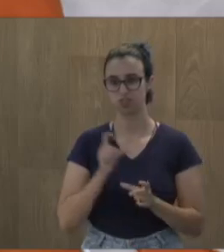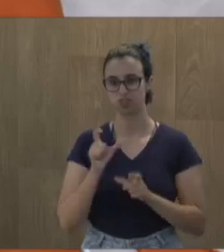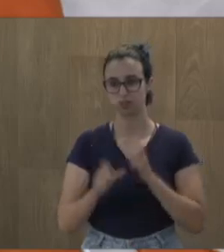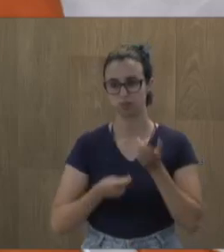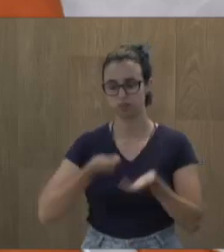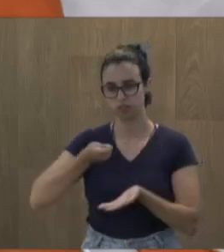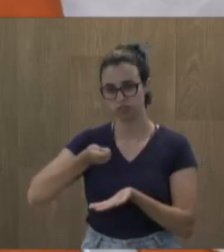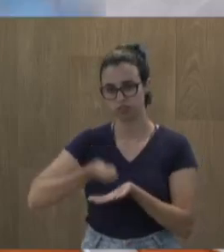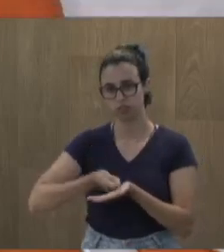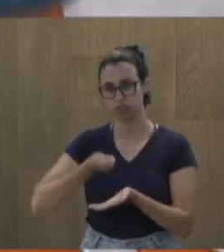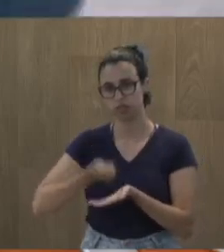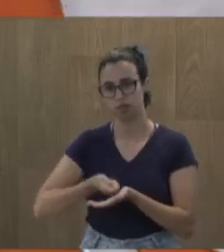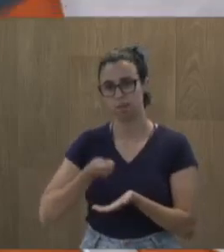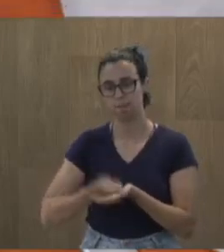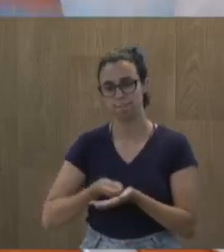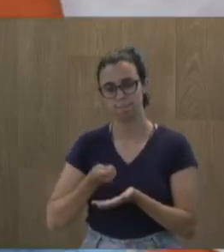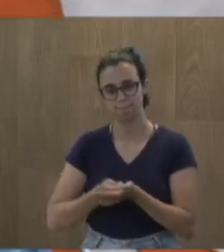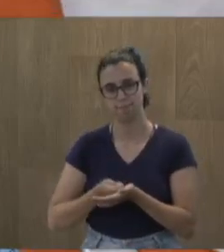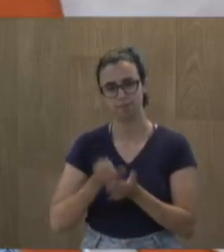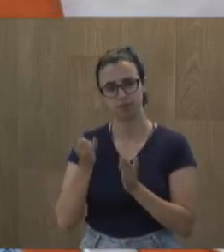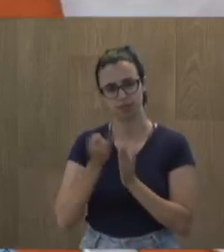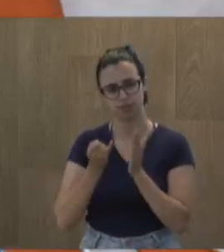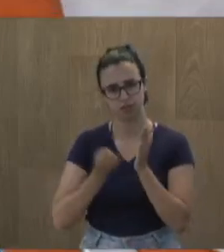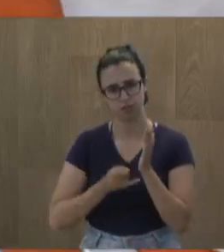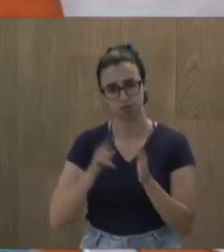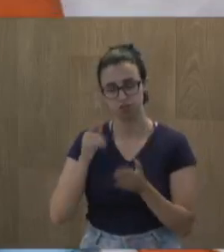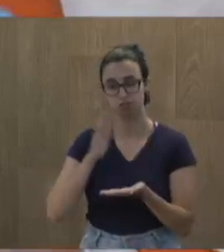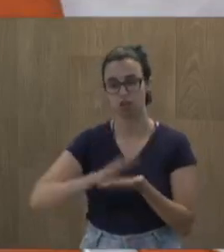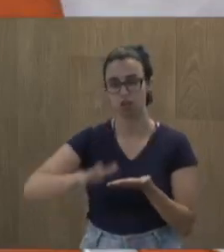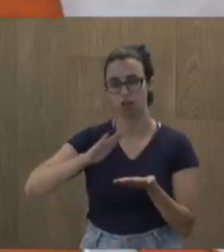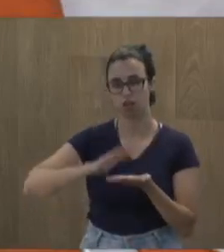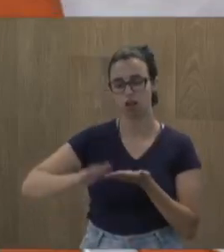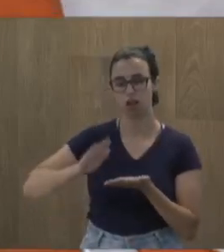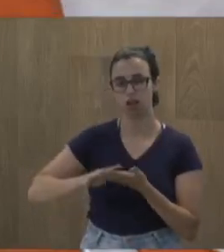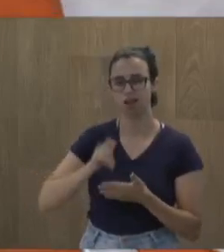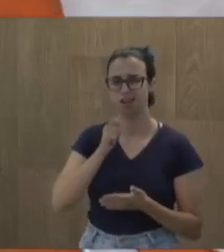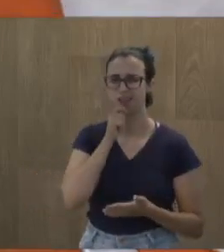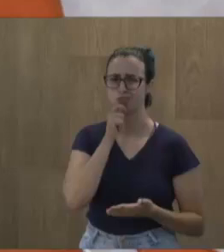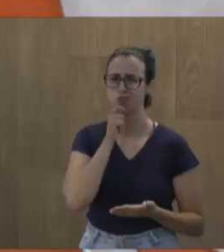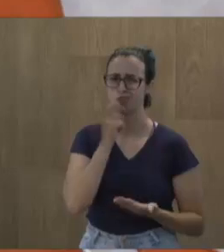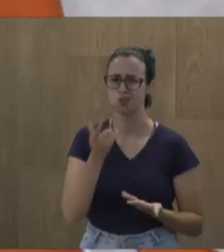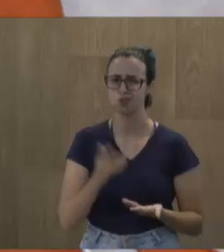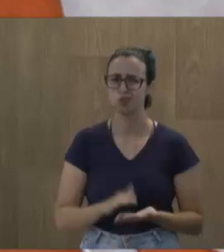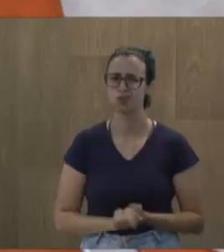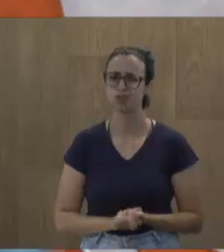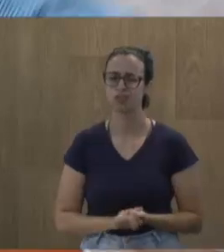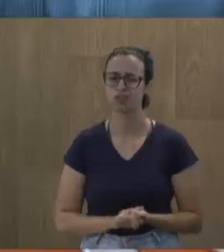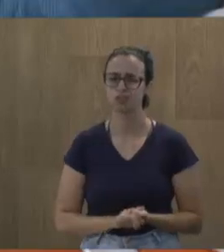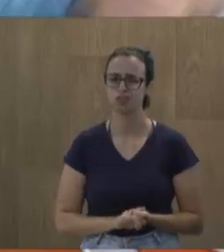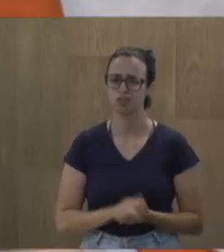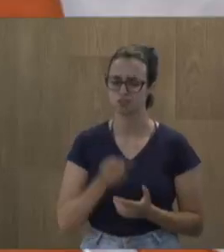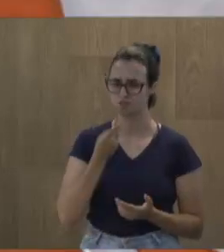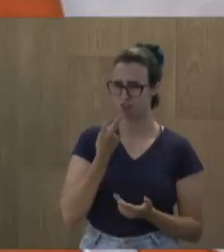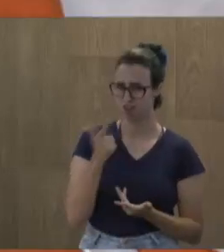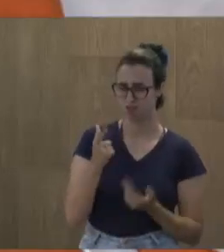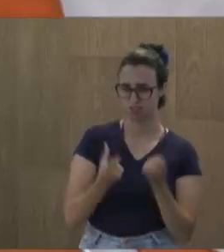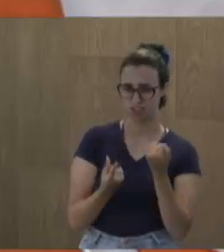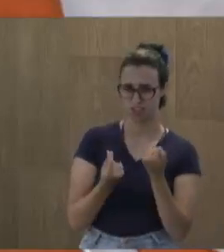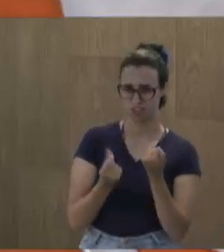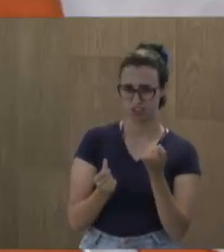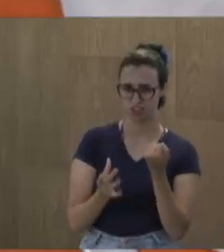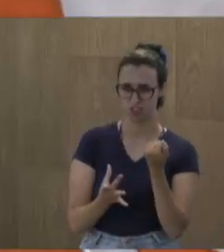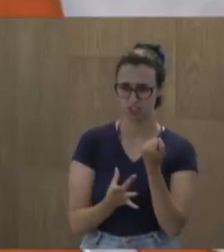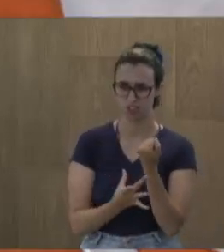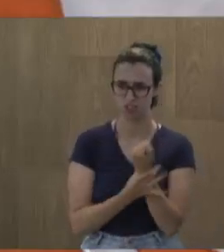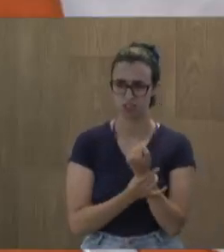os impostos para o senhor gastar aí com as tetas e não tem condição de contratar os guardas para tá colocando lá para dar